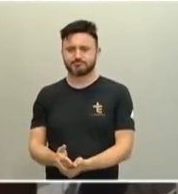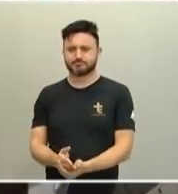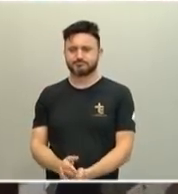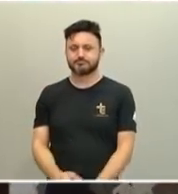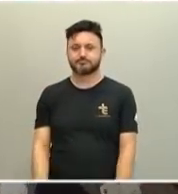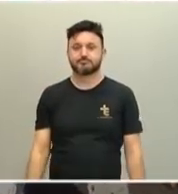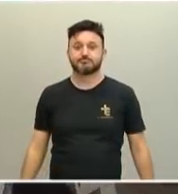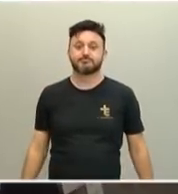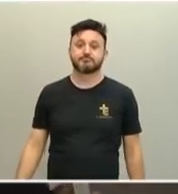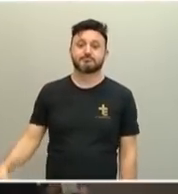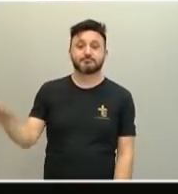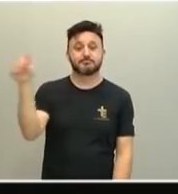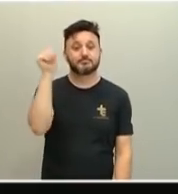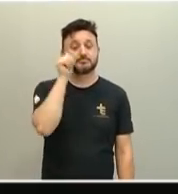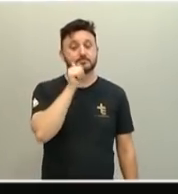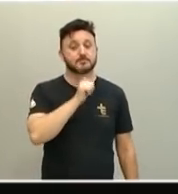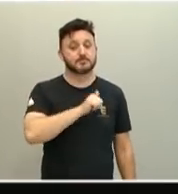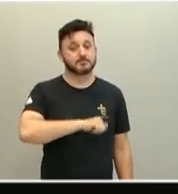confiar.